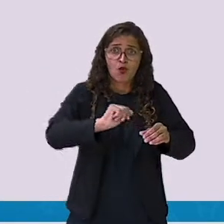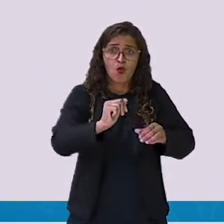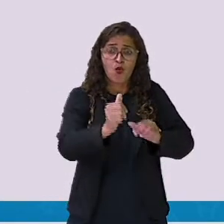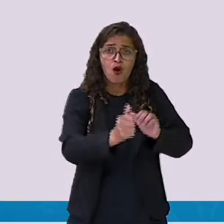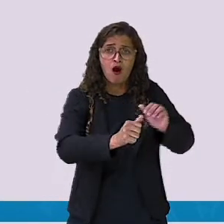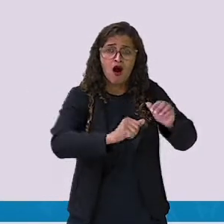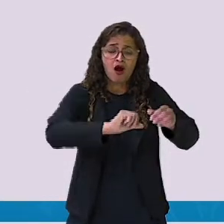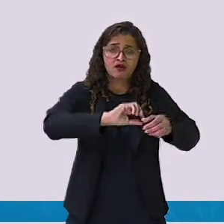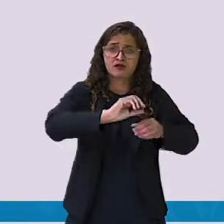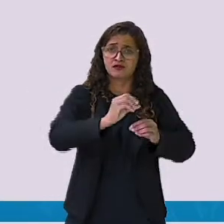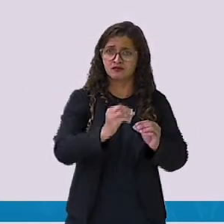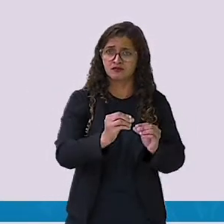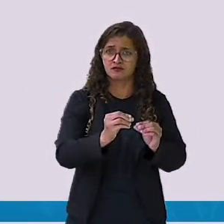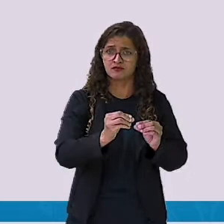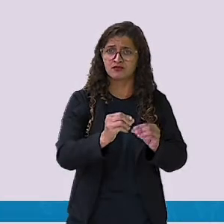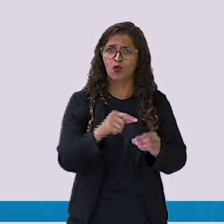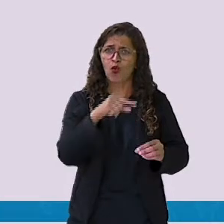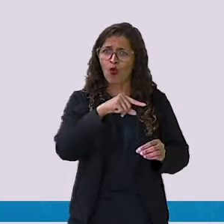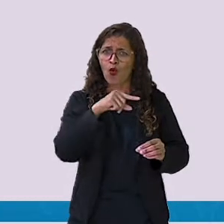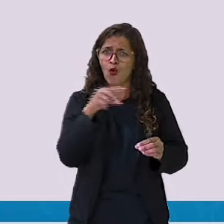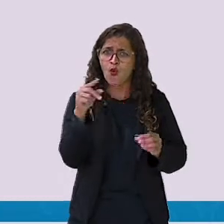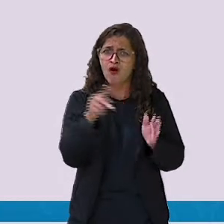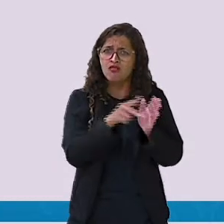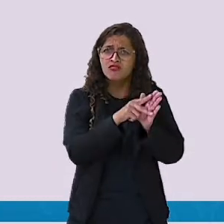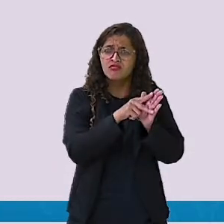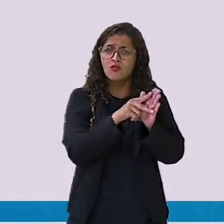geneticamente, algumas feitas ali até em laboratórios.